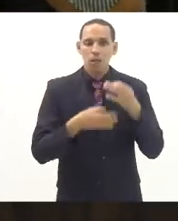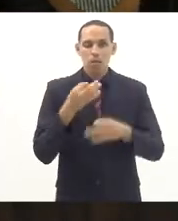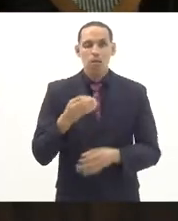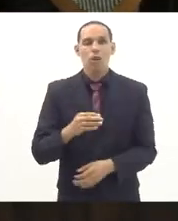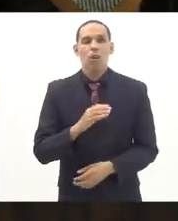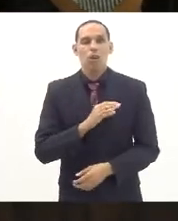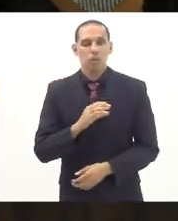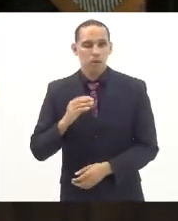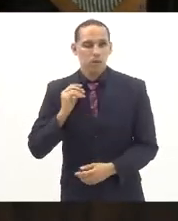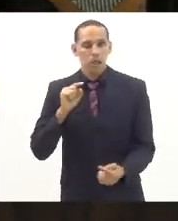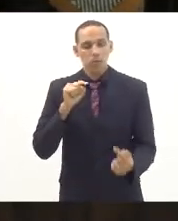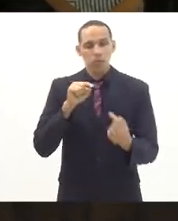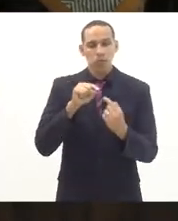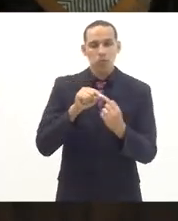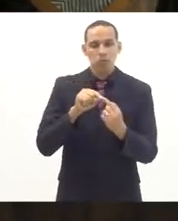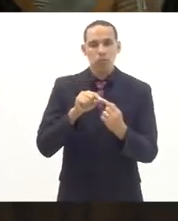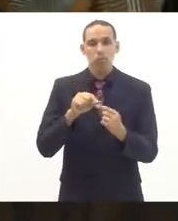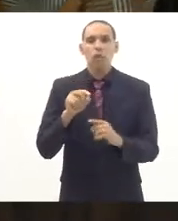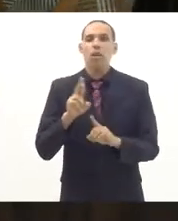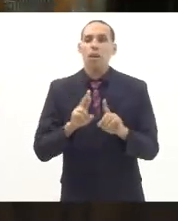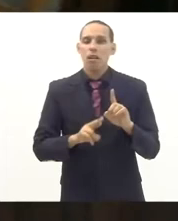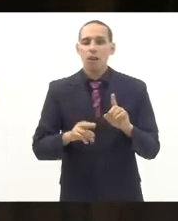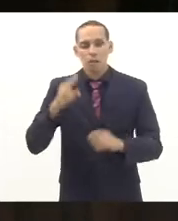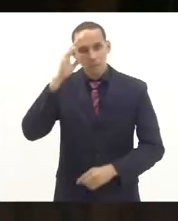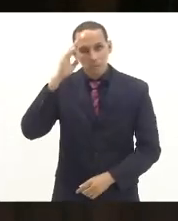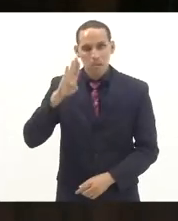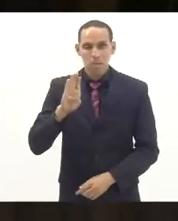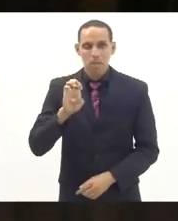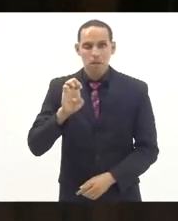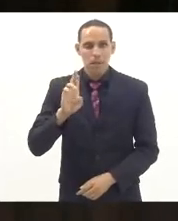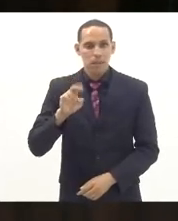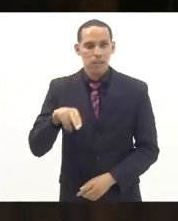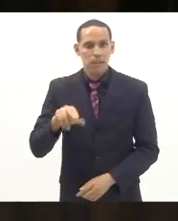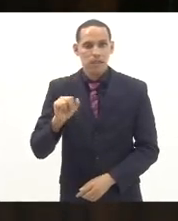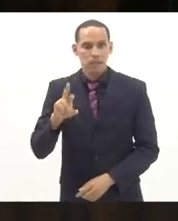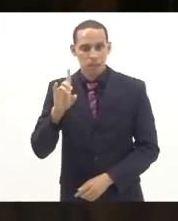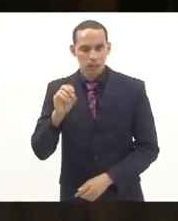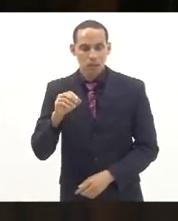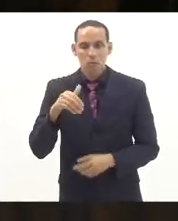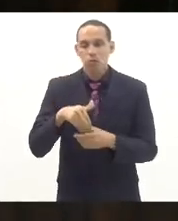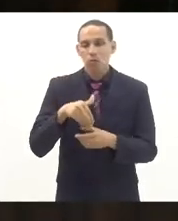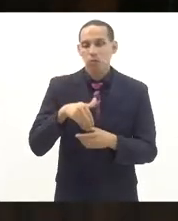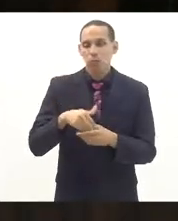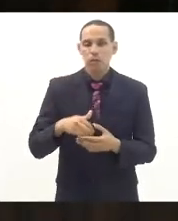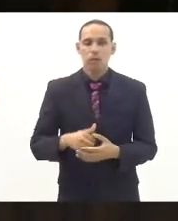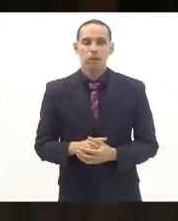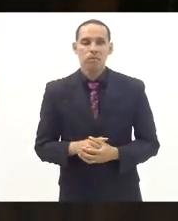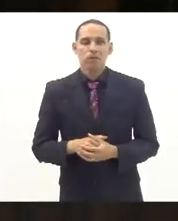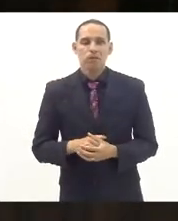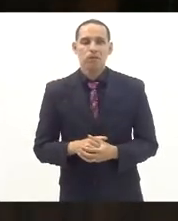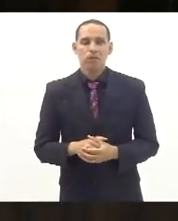indicação Legislativa favorável relator o deputado Subtenente Bernardes em votação